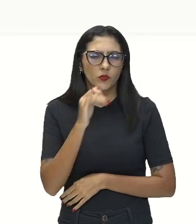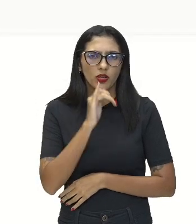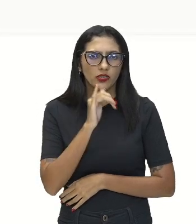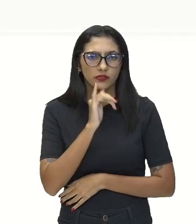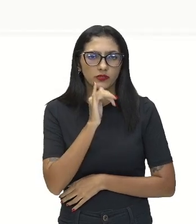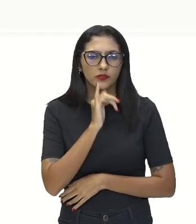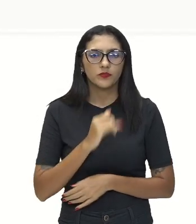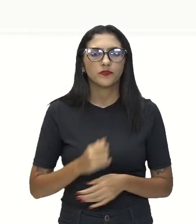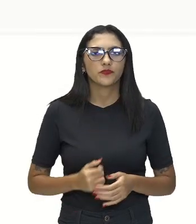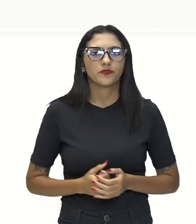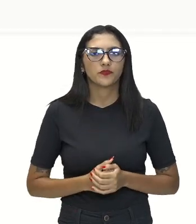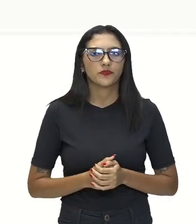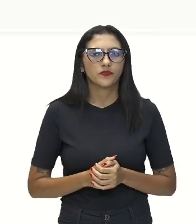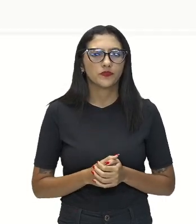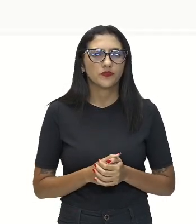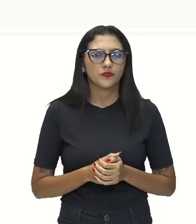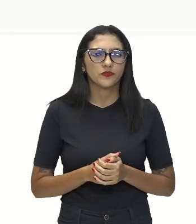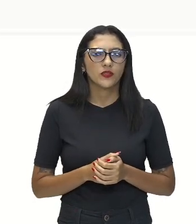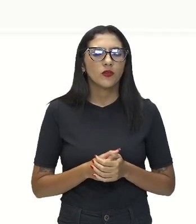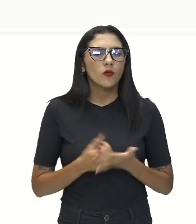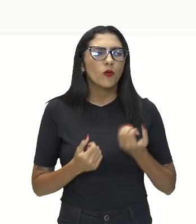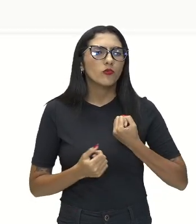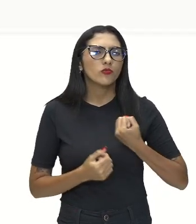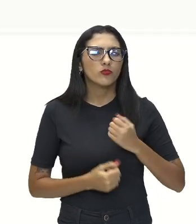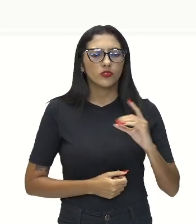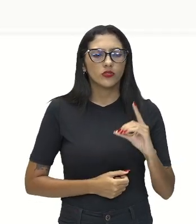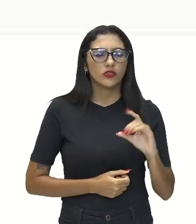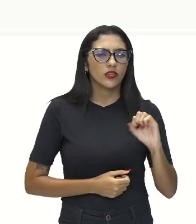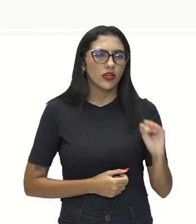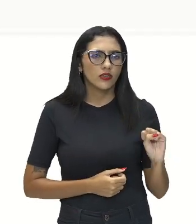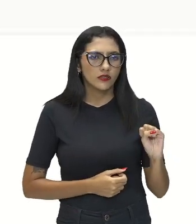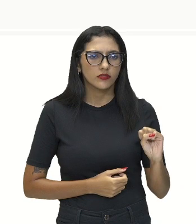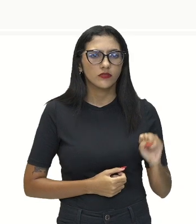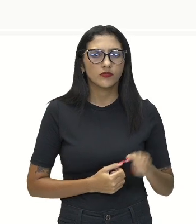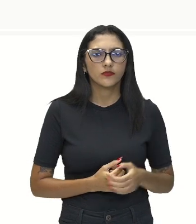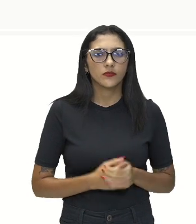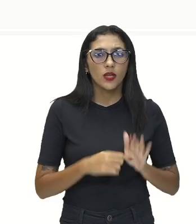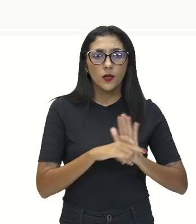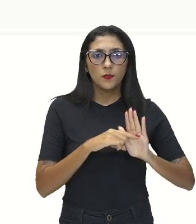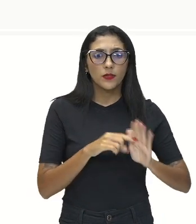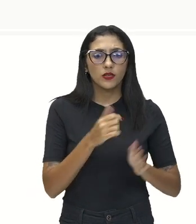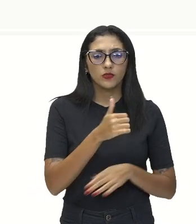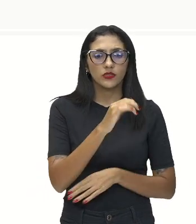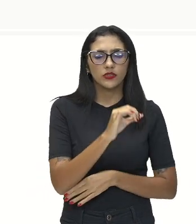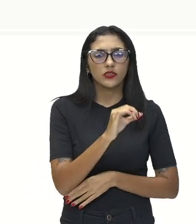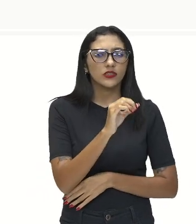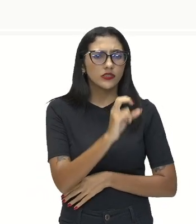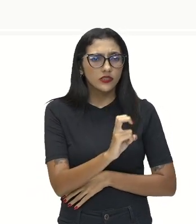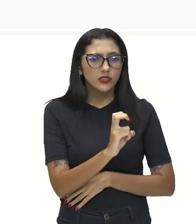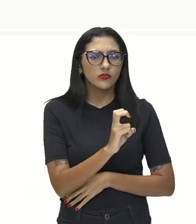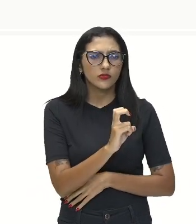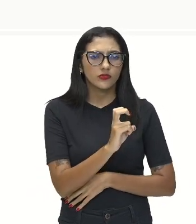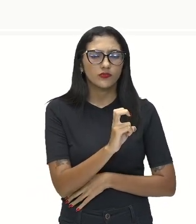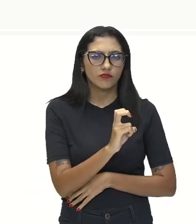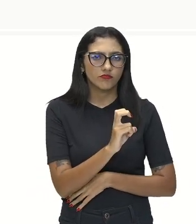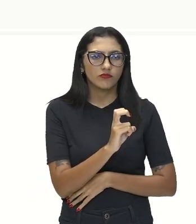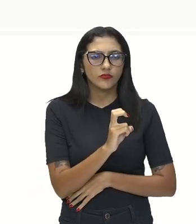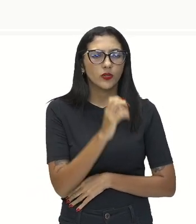caso, foi menos 23, tá? Nesse caso aqui do produto, se